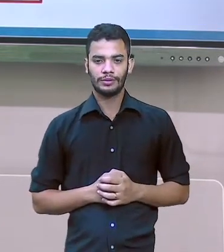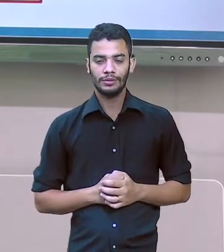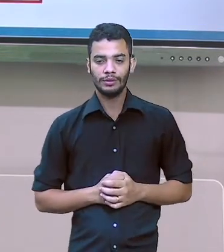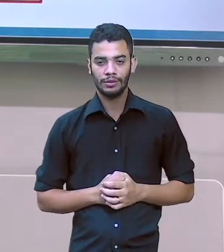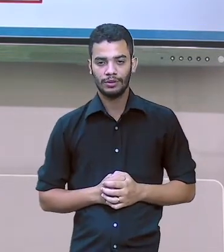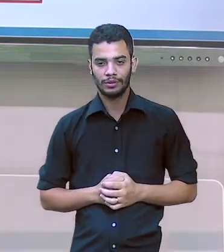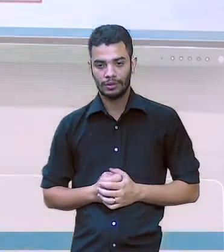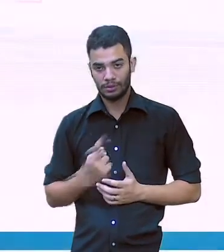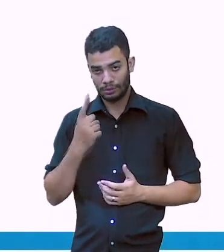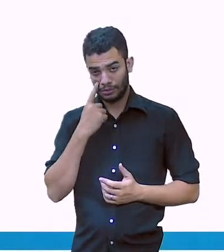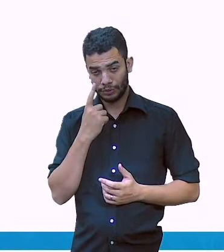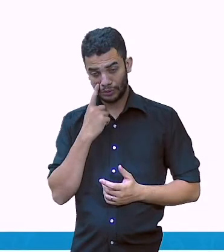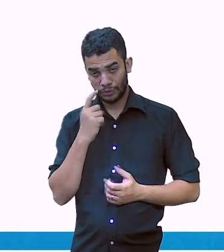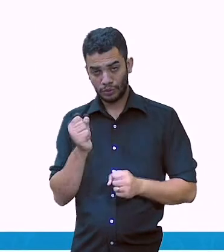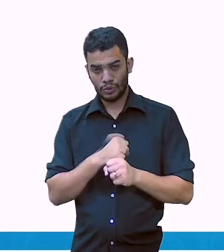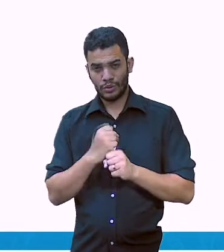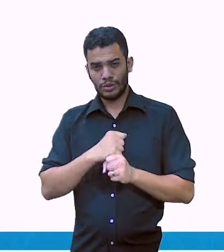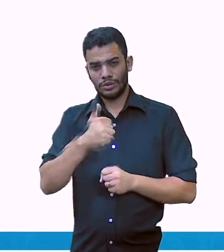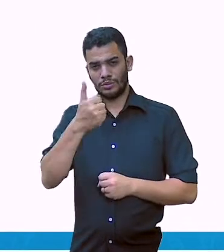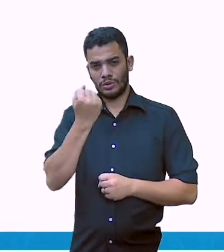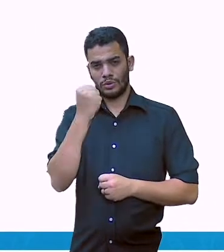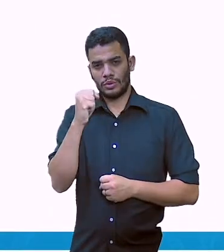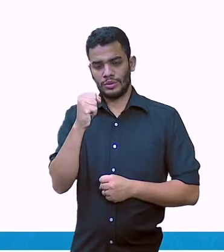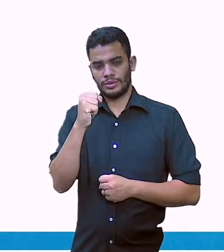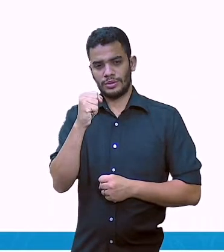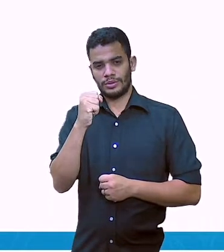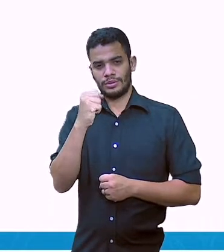De 1830 a